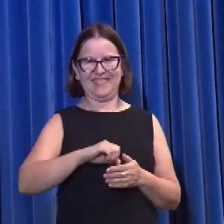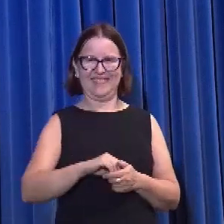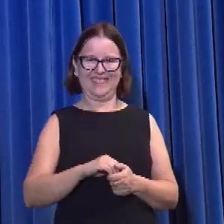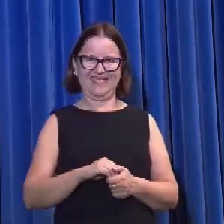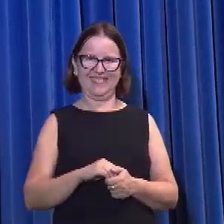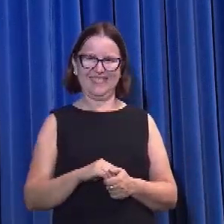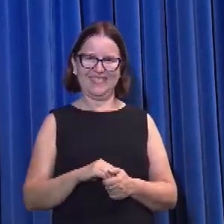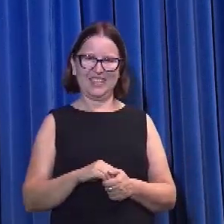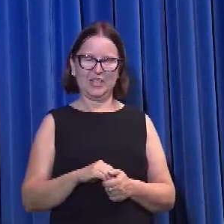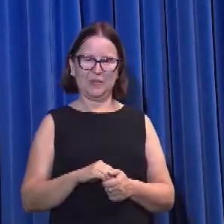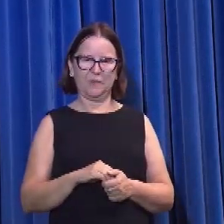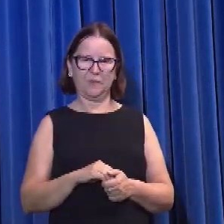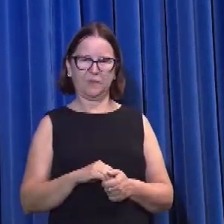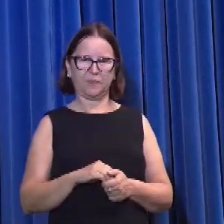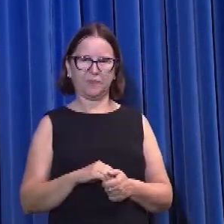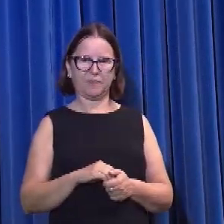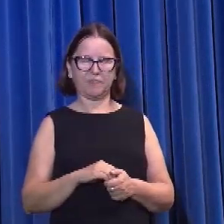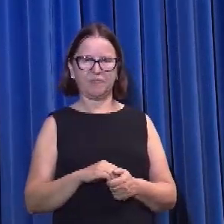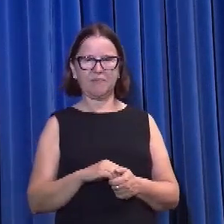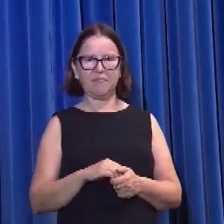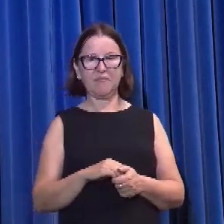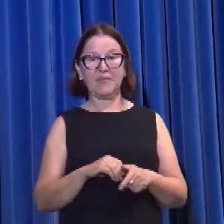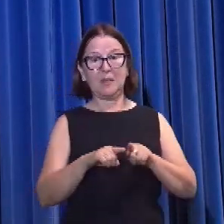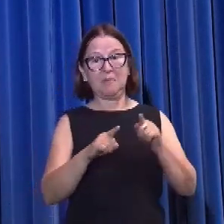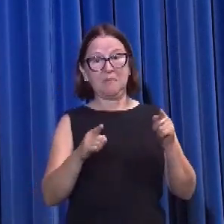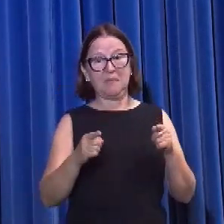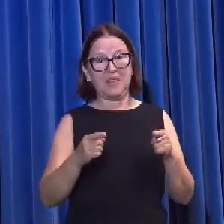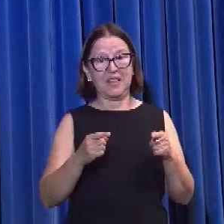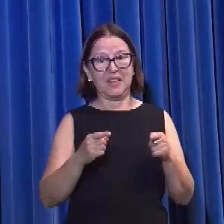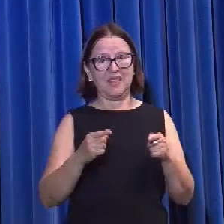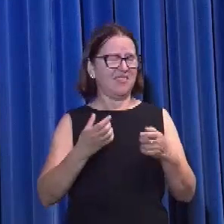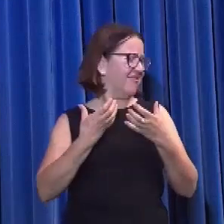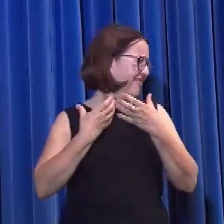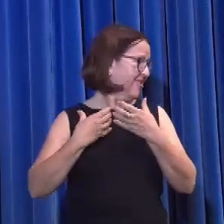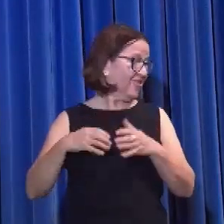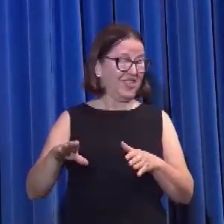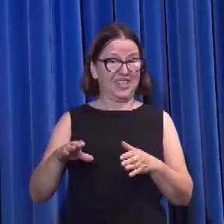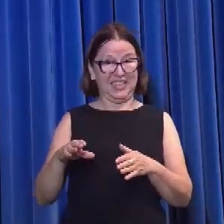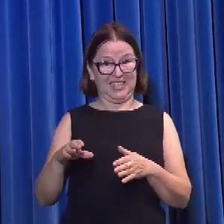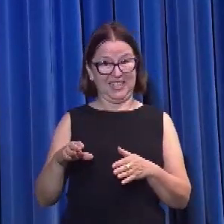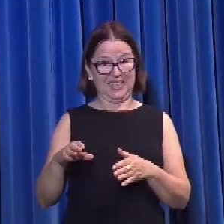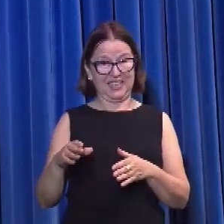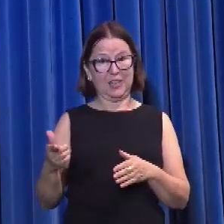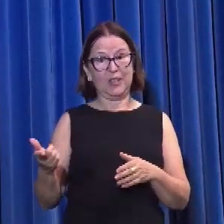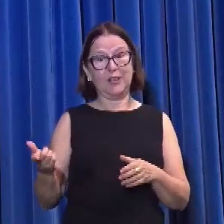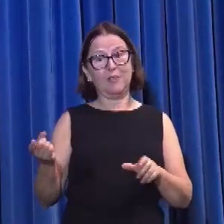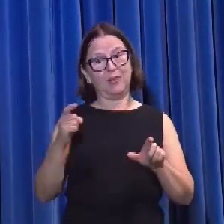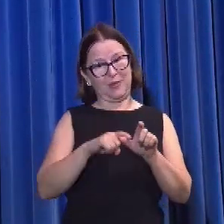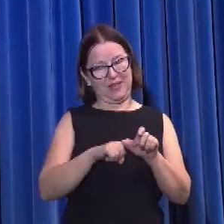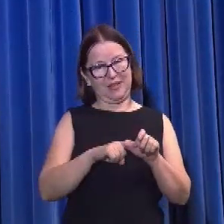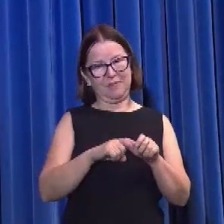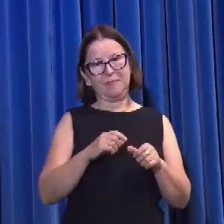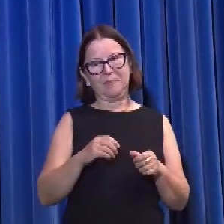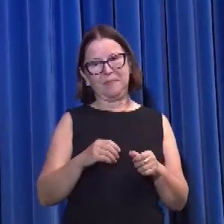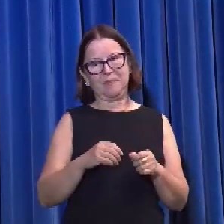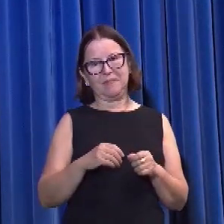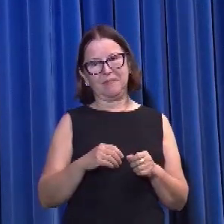Mas ele não quis voltar para a casa do pai, não. Ele disse, eu vou procurar um patrão.